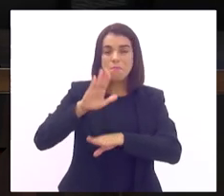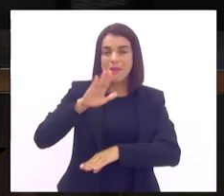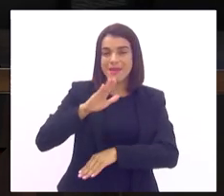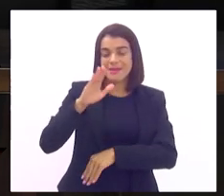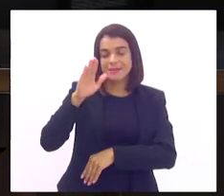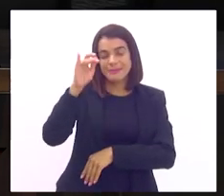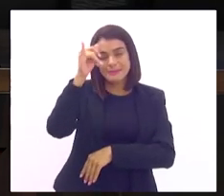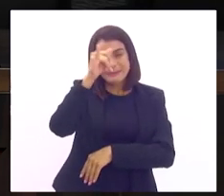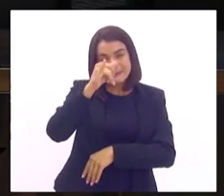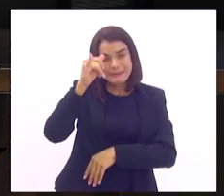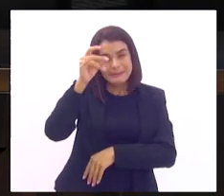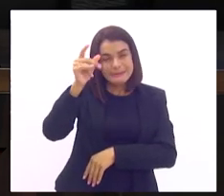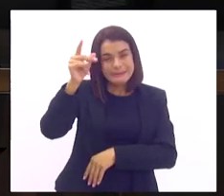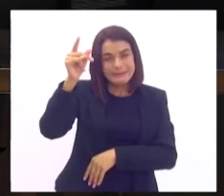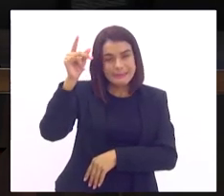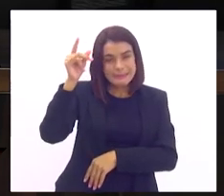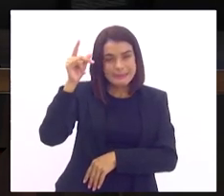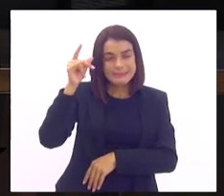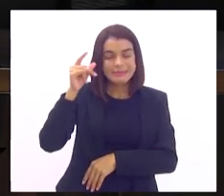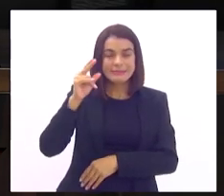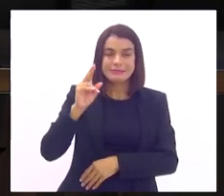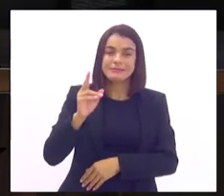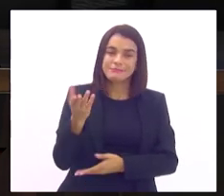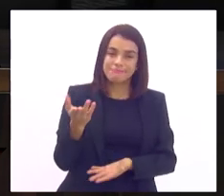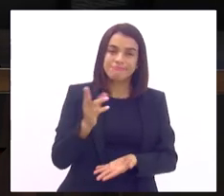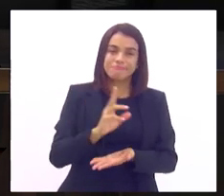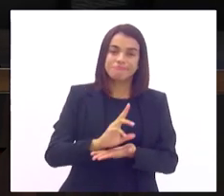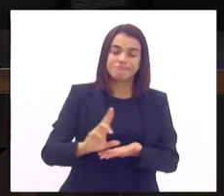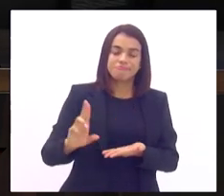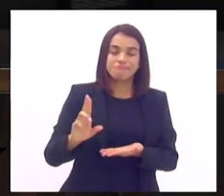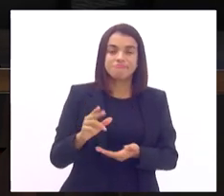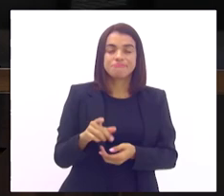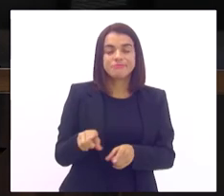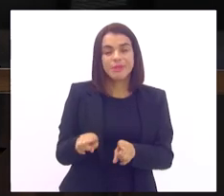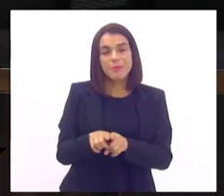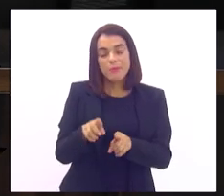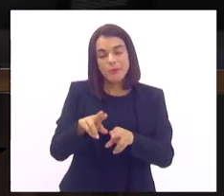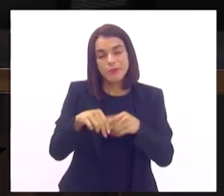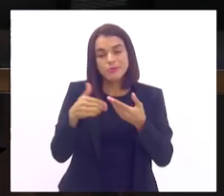aqui, fiz questão de que o Charbel pudesse participar e,